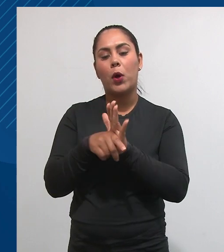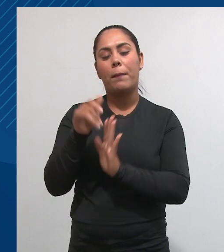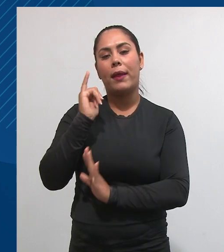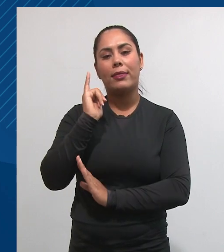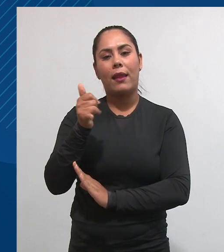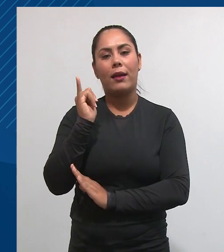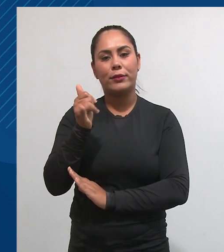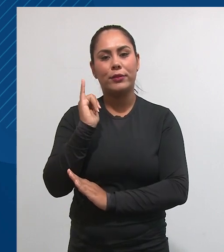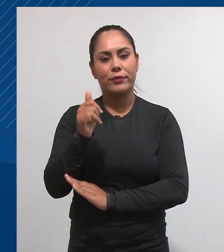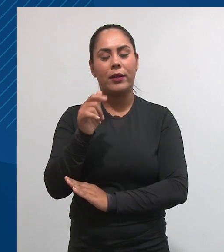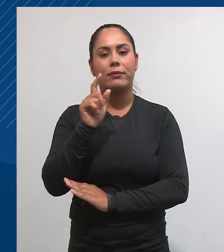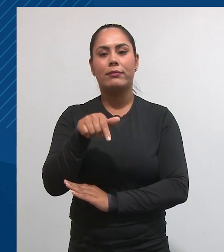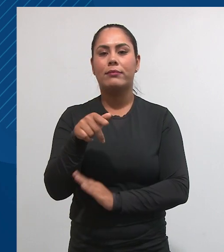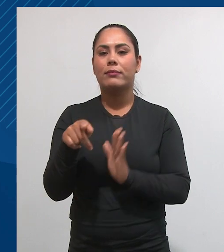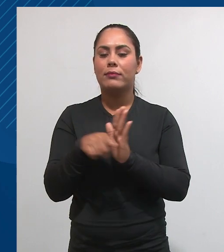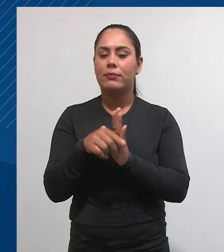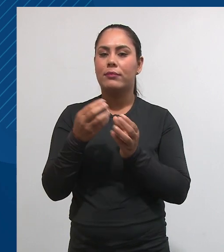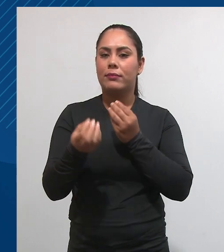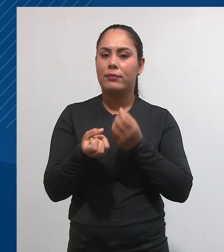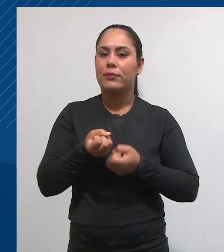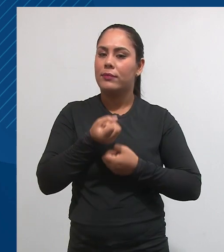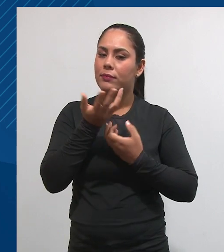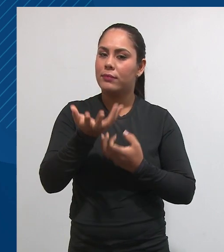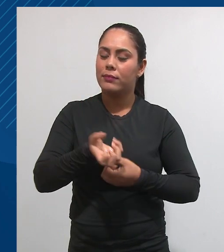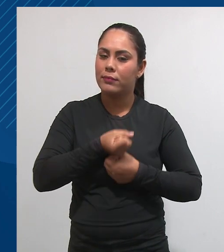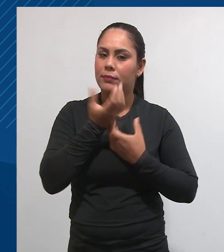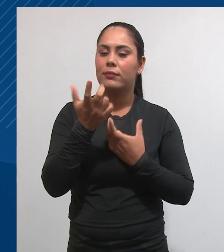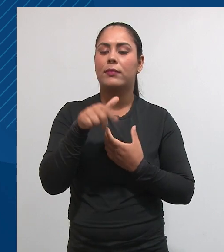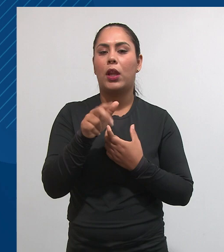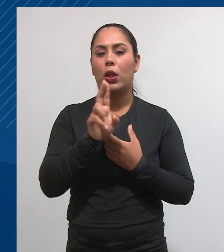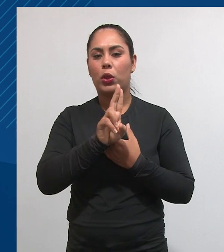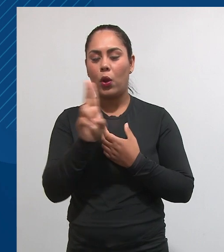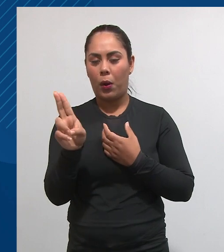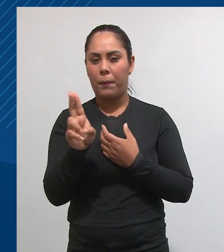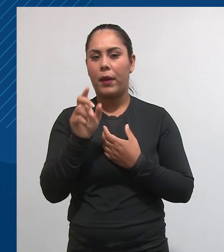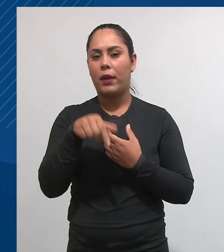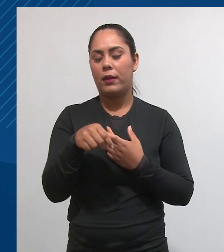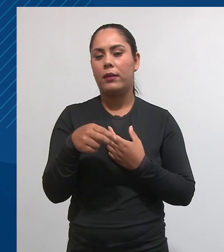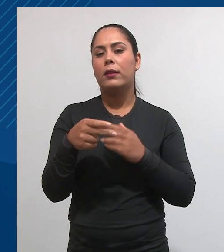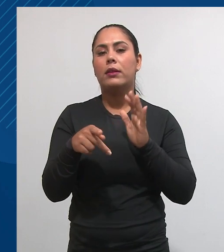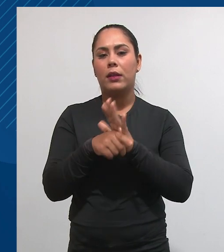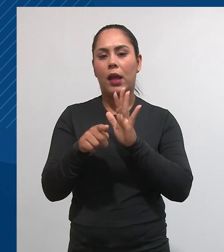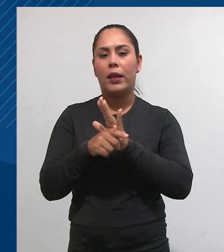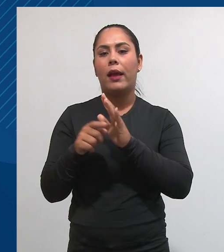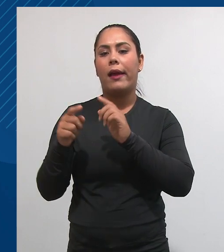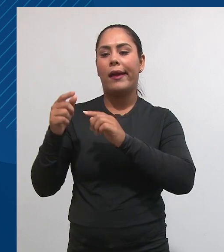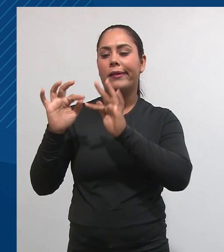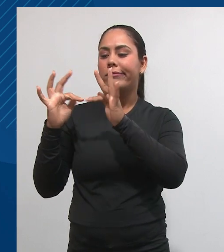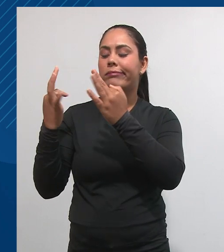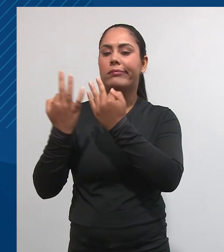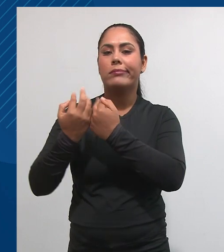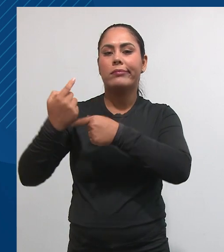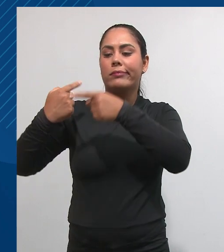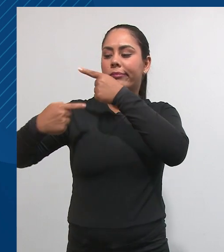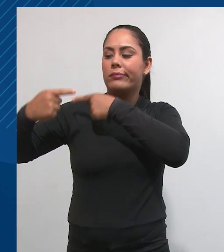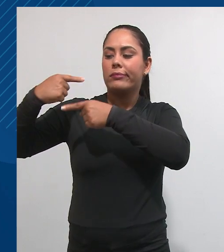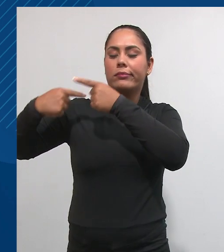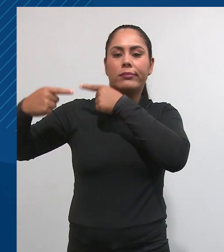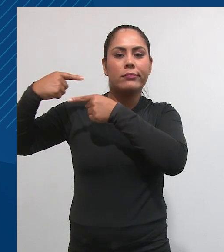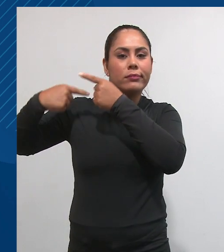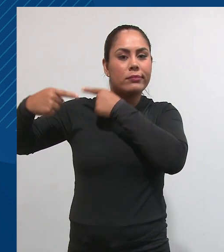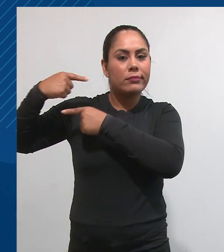narrativa que traz o nome dessa narrativa se chama Ancestralidade, para